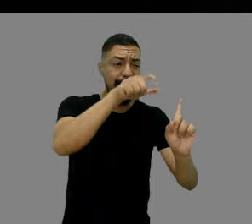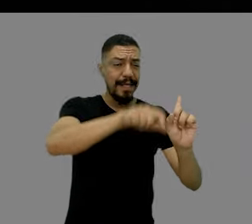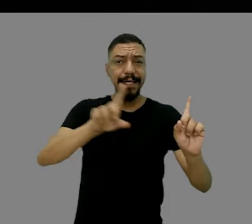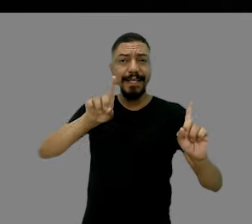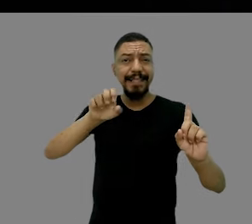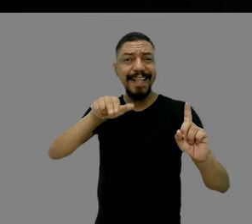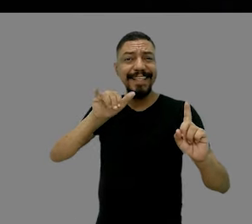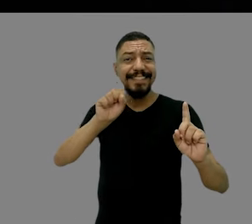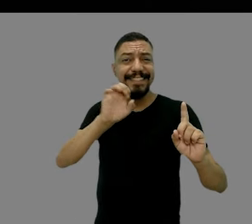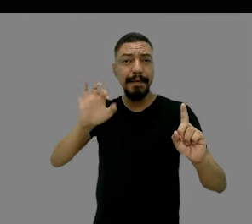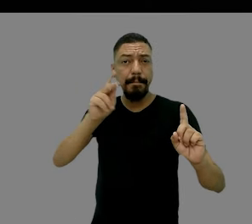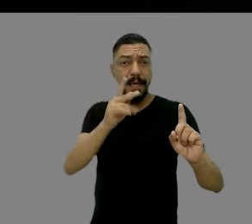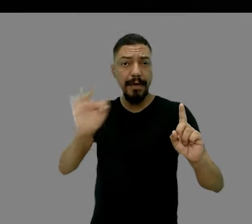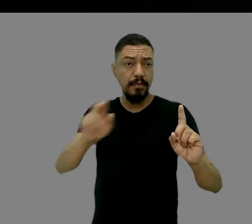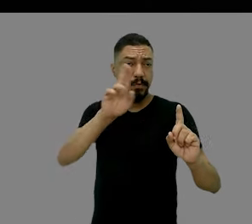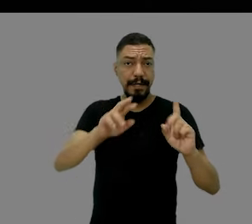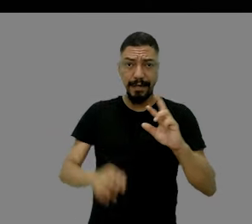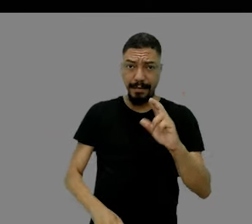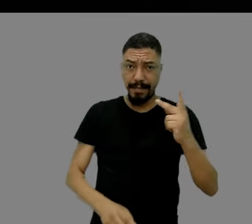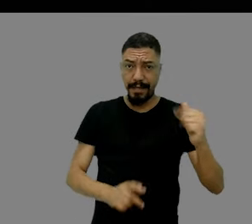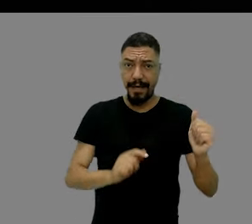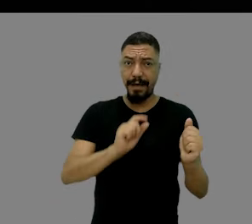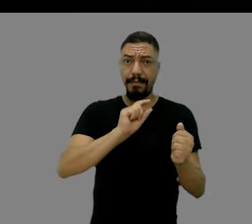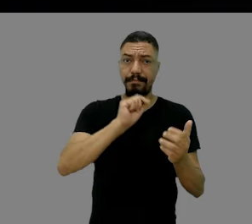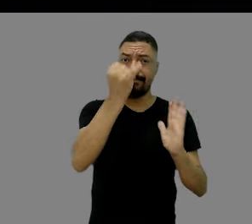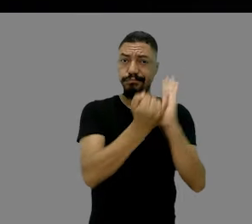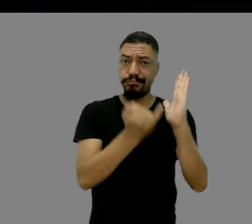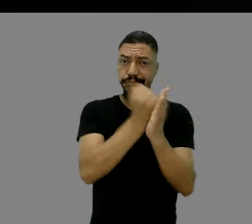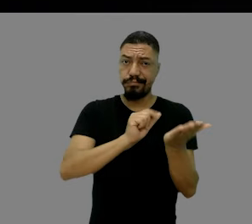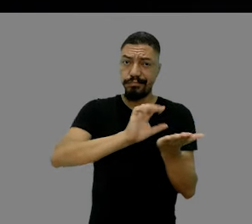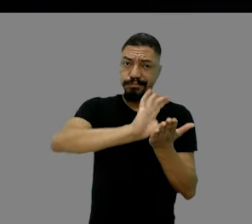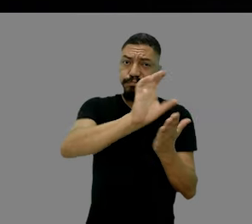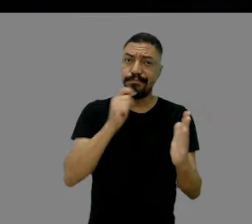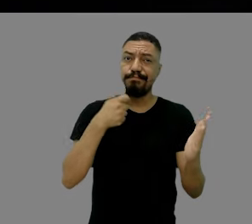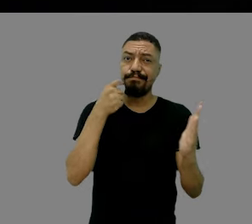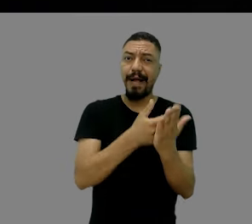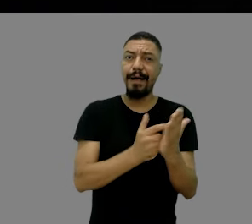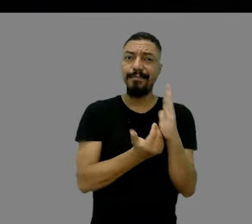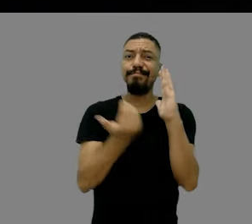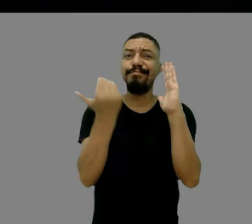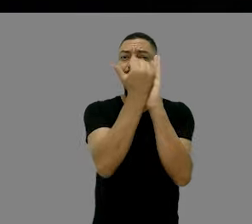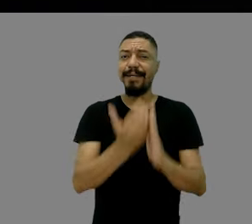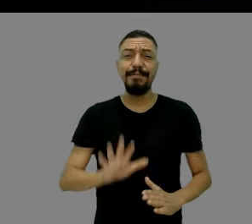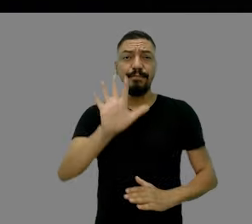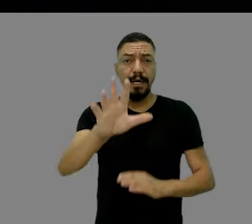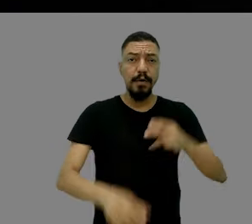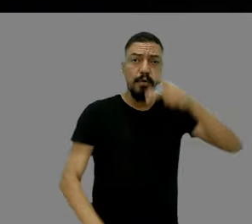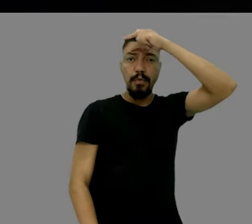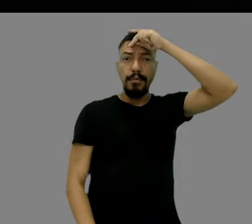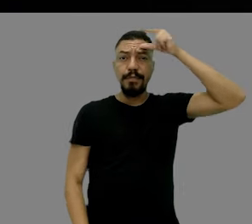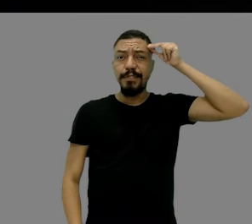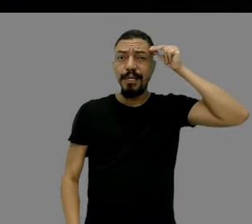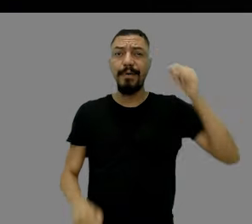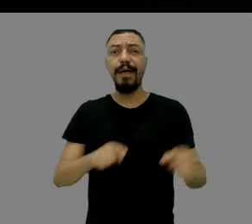gente estava falando anteriormente. Mas o município não vai deixar que o tomador e o prestador sejam o mesmo, por isso deixar em